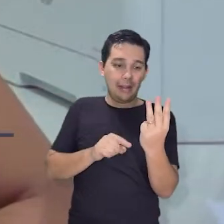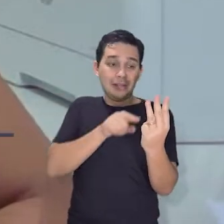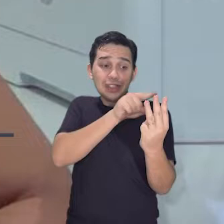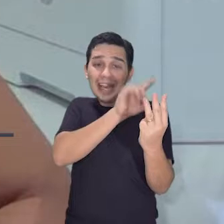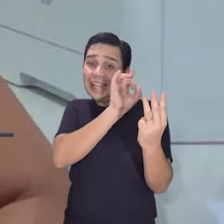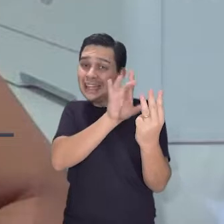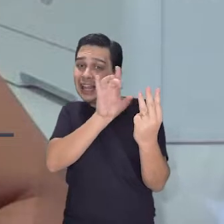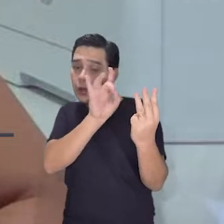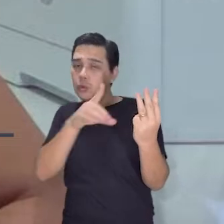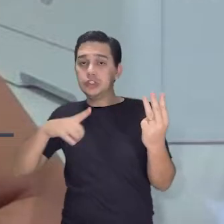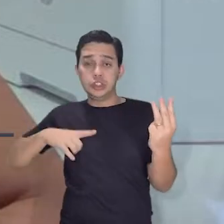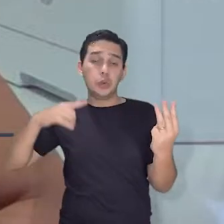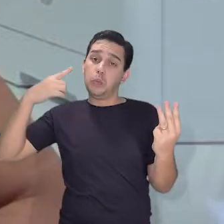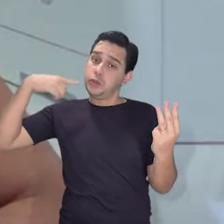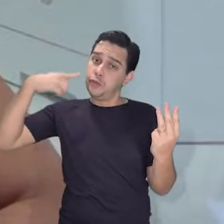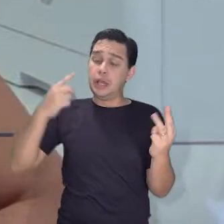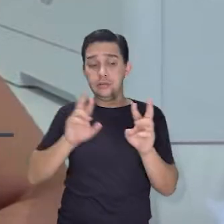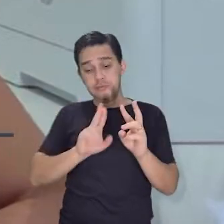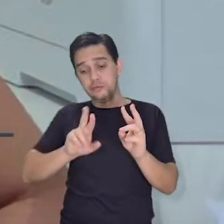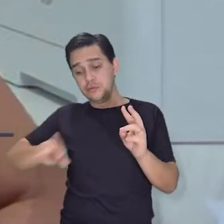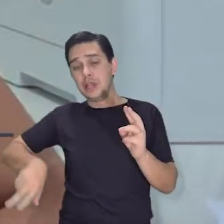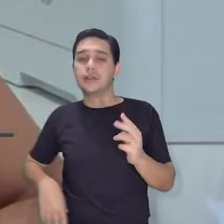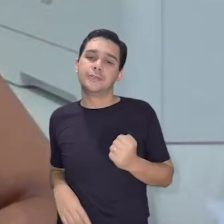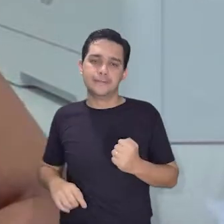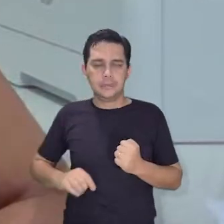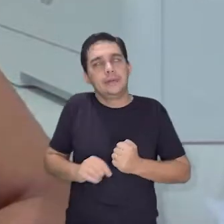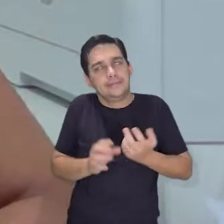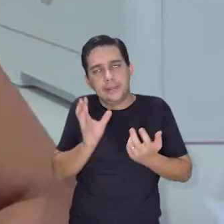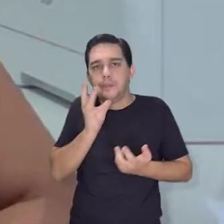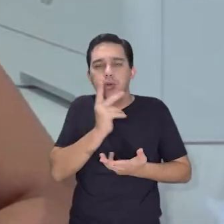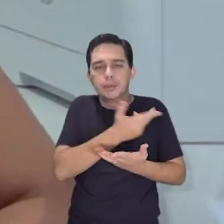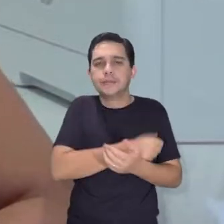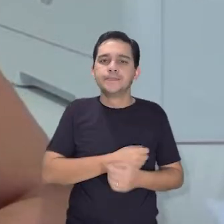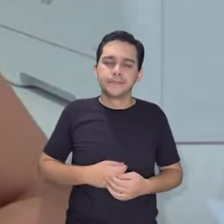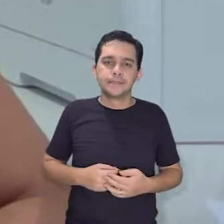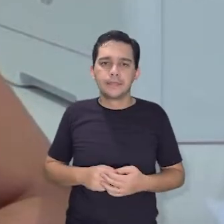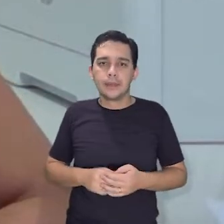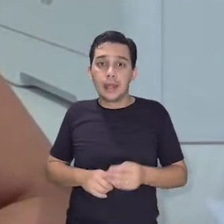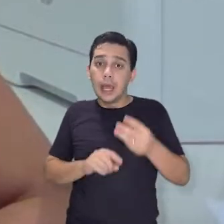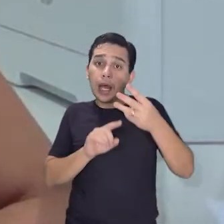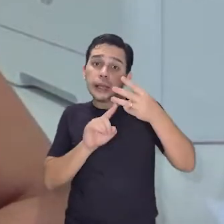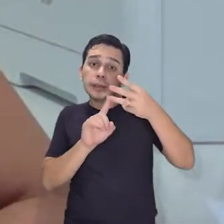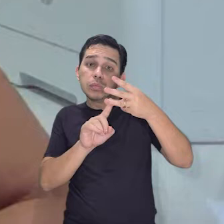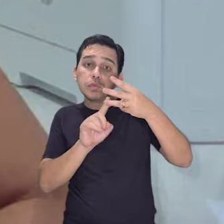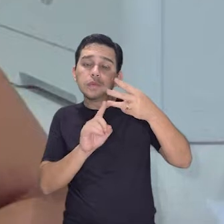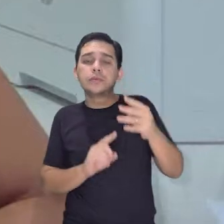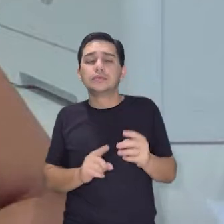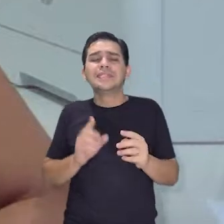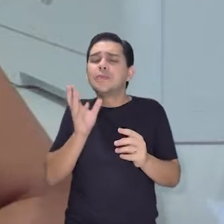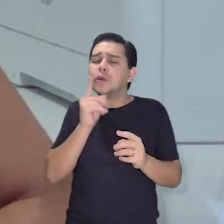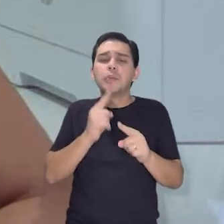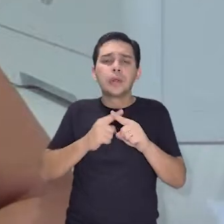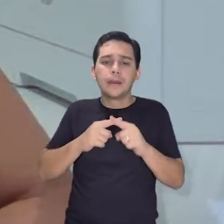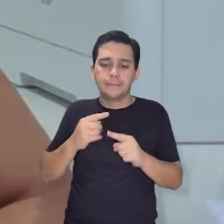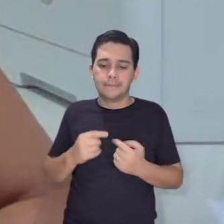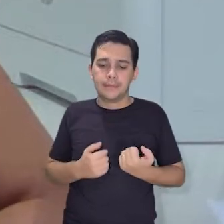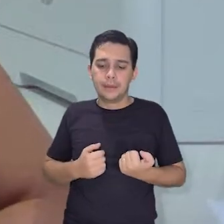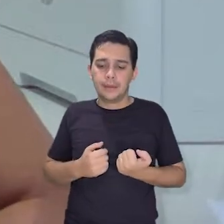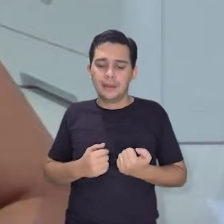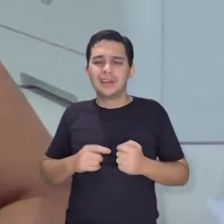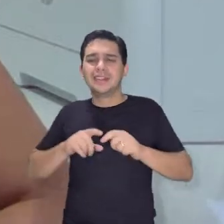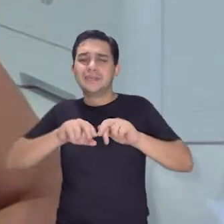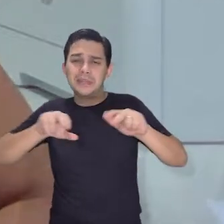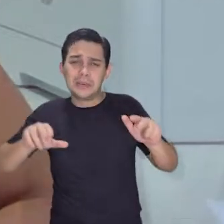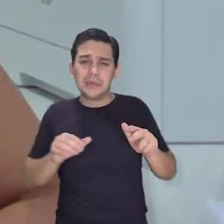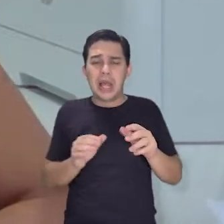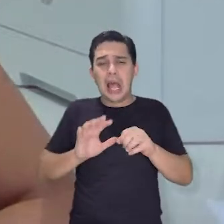um fator que contribuiu para a demora de julgamento. Outro fator seria as restrições da prática de atos